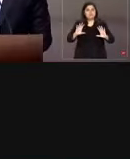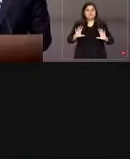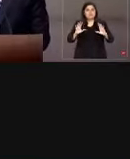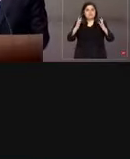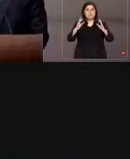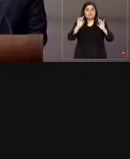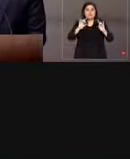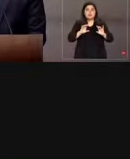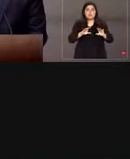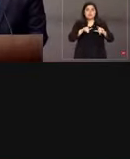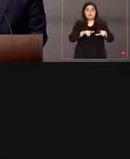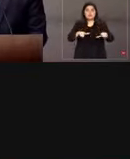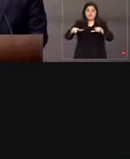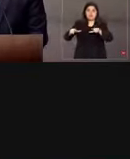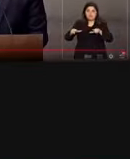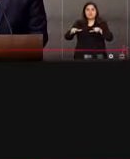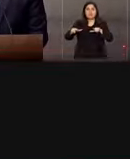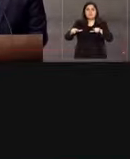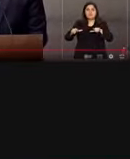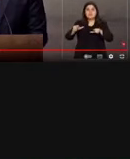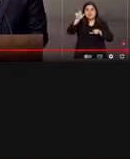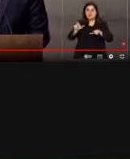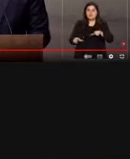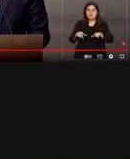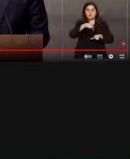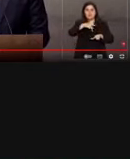pela aclamação do voto popular.